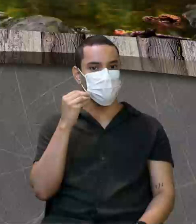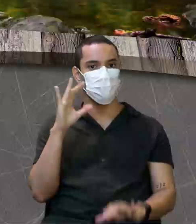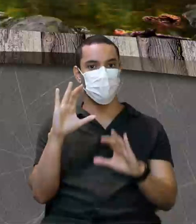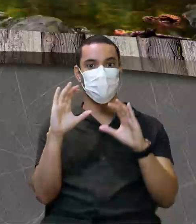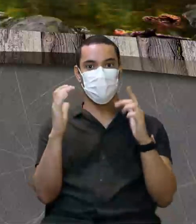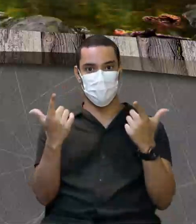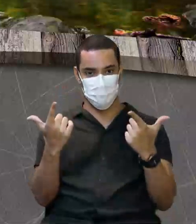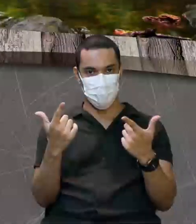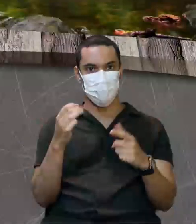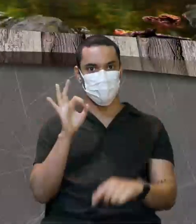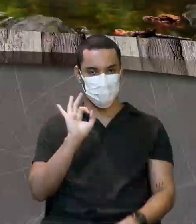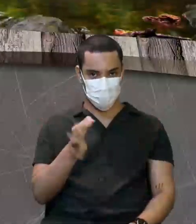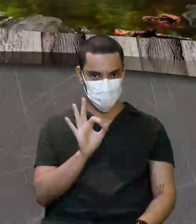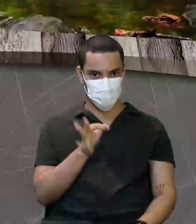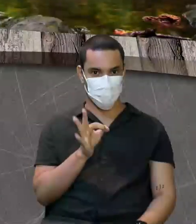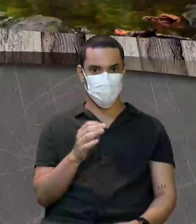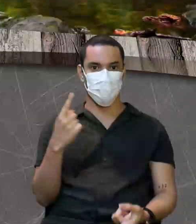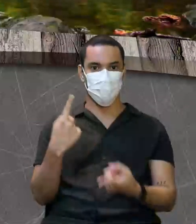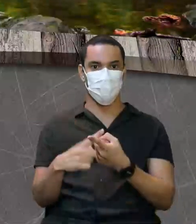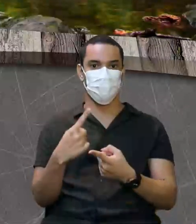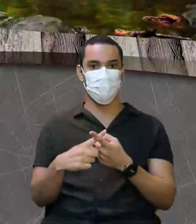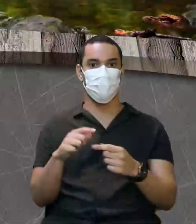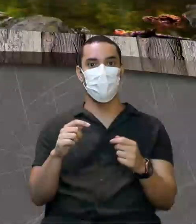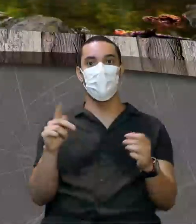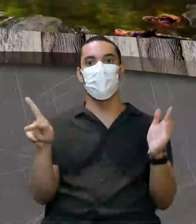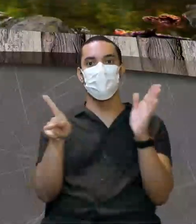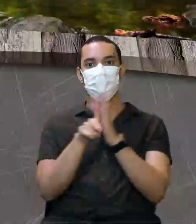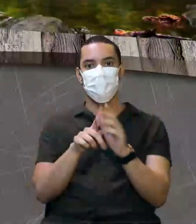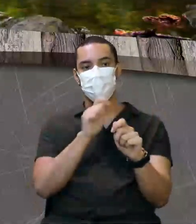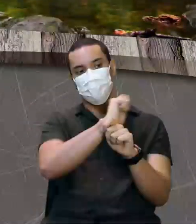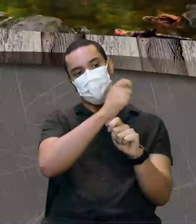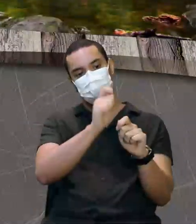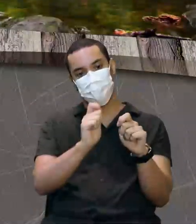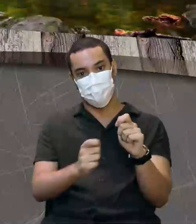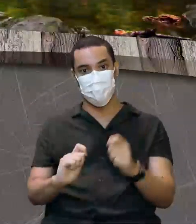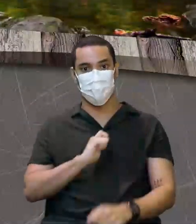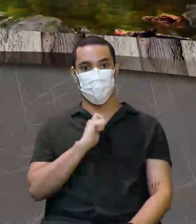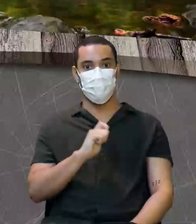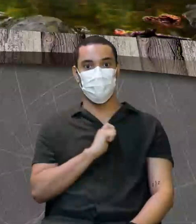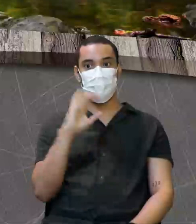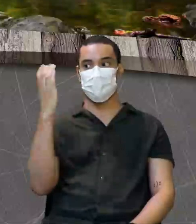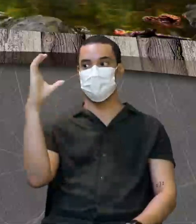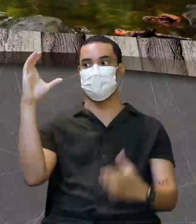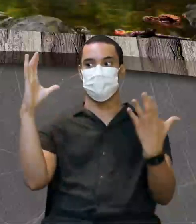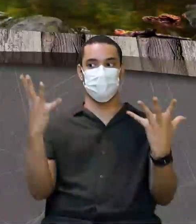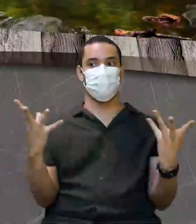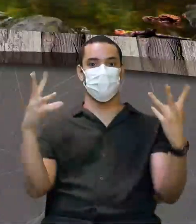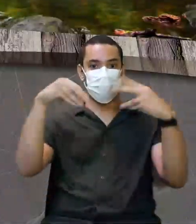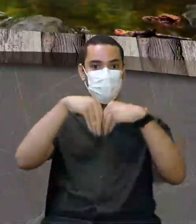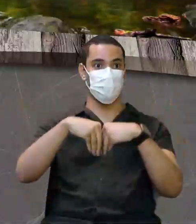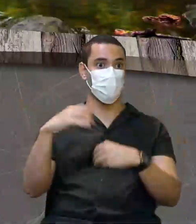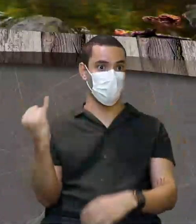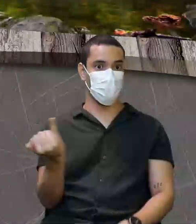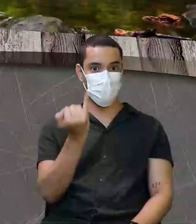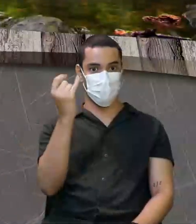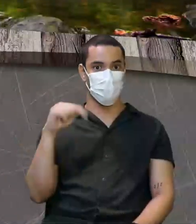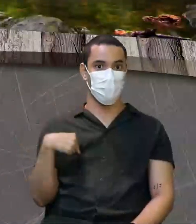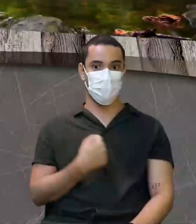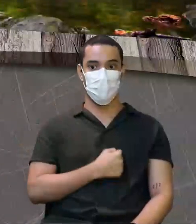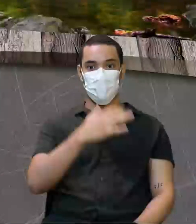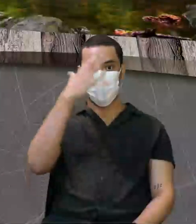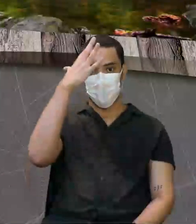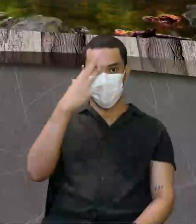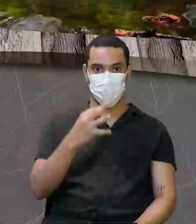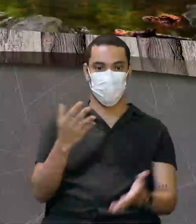esses achados, tá? Que é a paleoantropologia. Duas ciências muito importantes para que a gente consiga